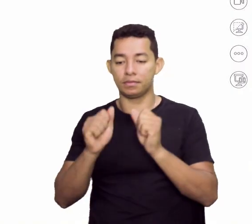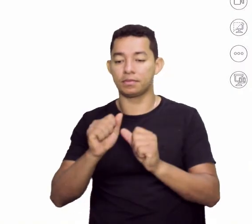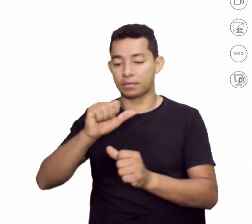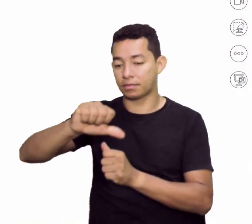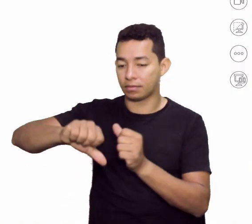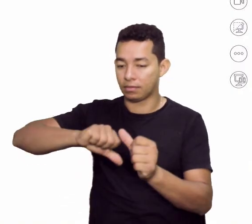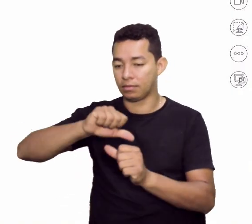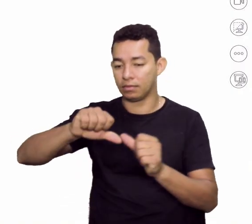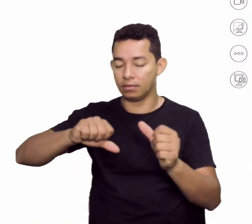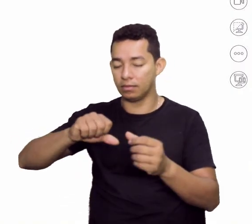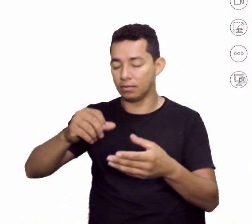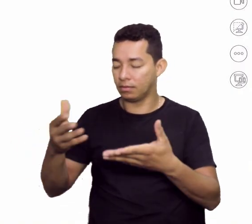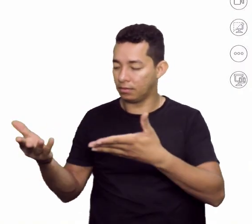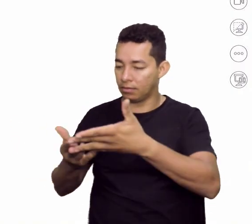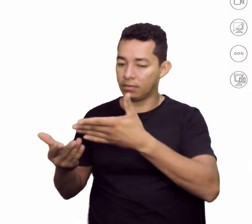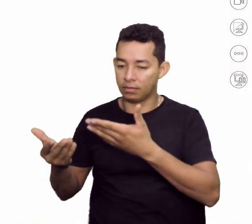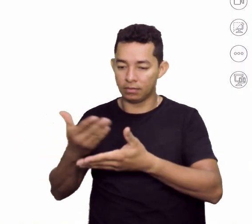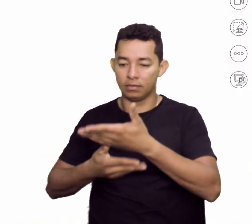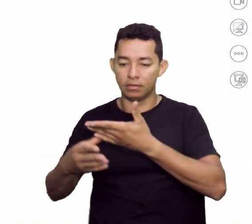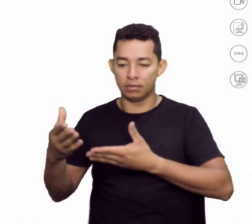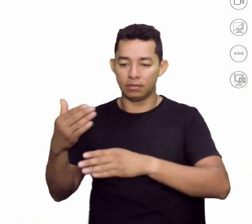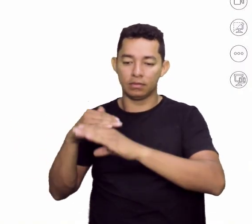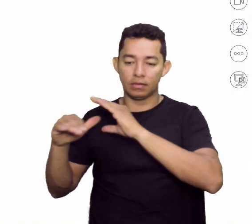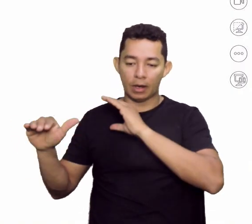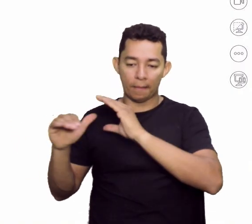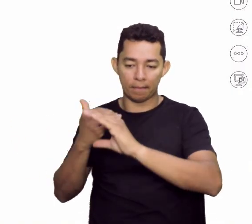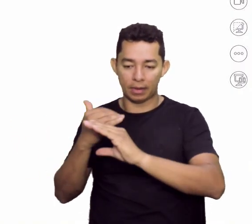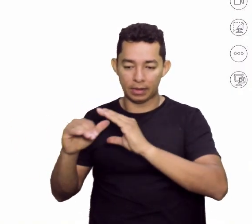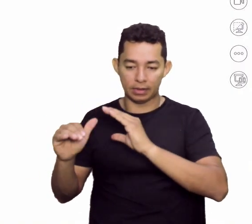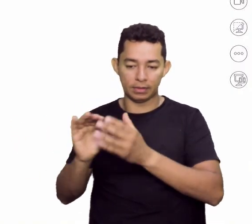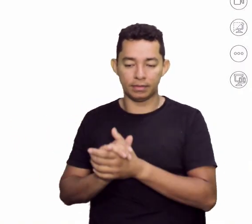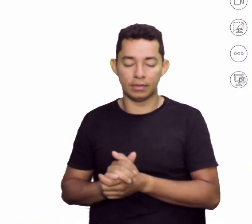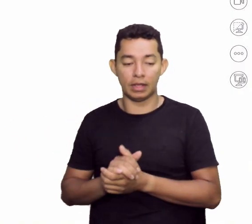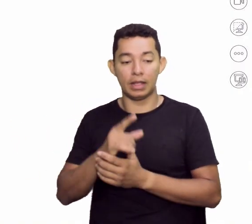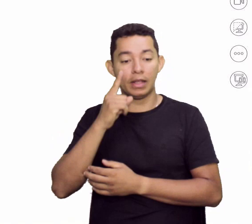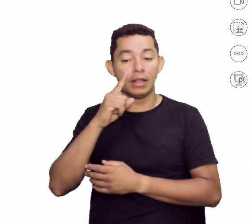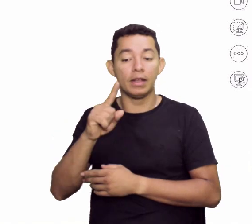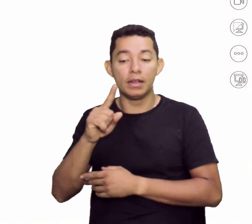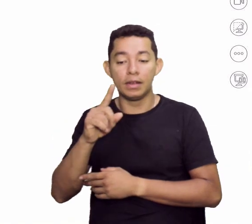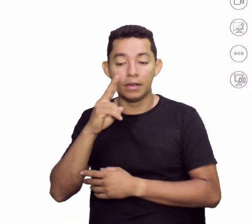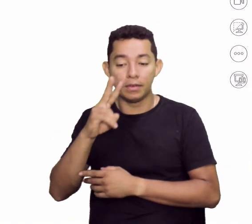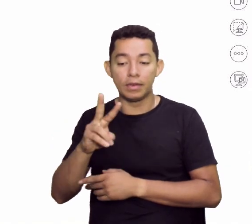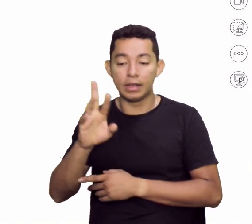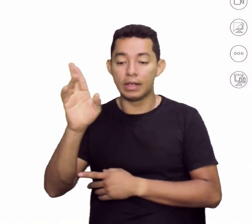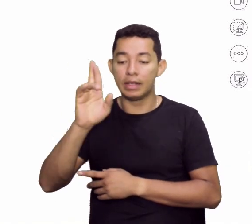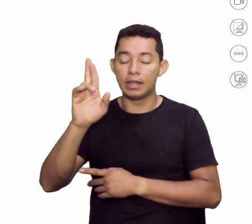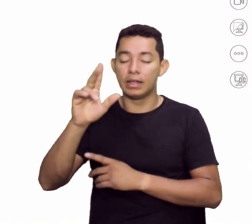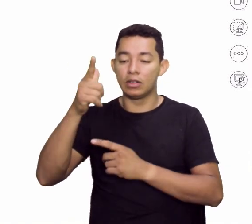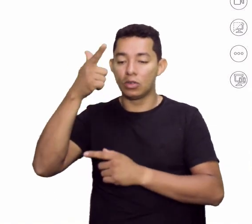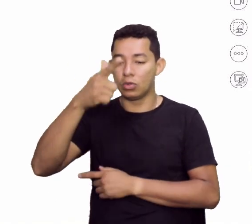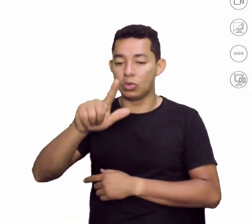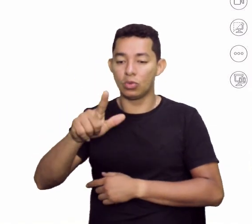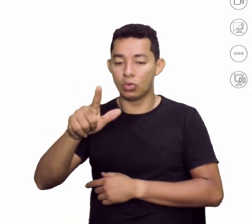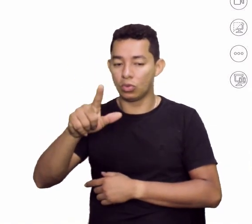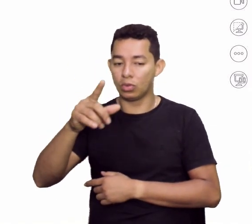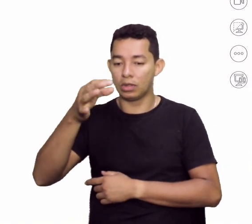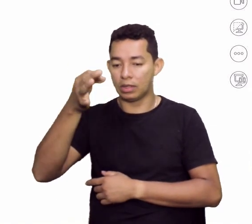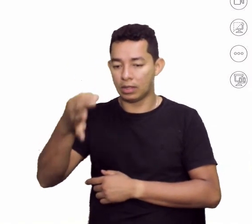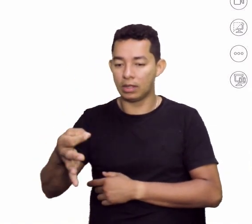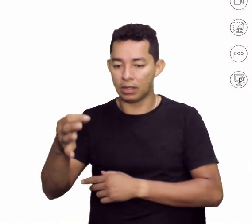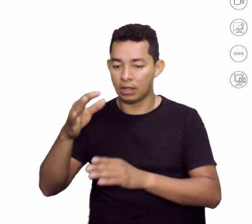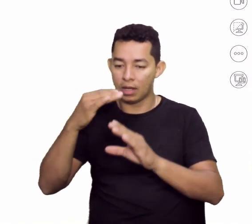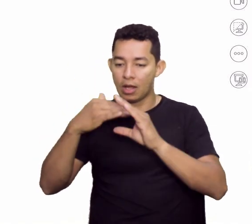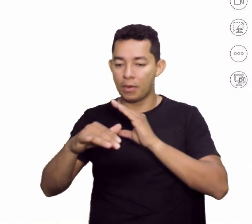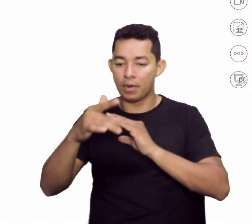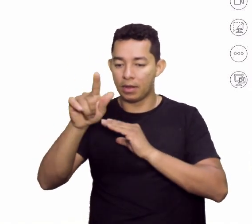trocar mensagem entre si e ver quem consegue decifrar a mensagem do outro grupo. Então, a proposta é